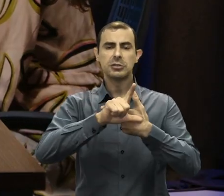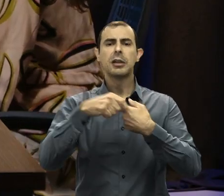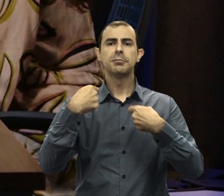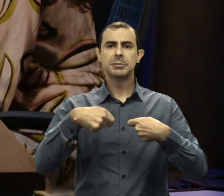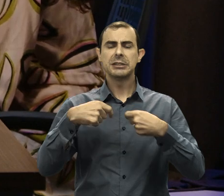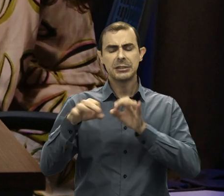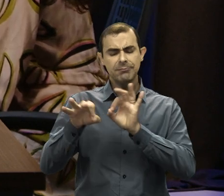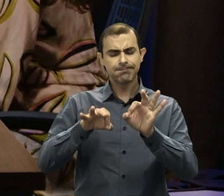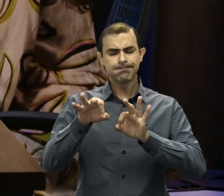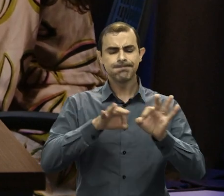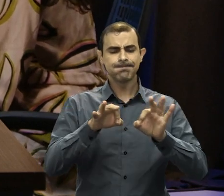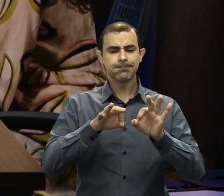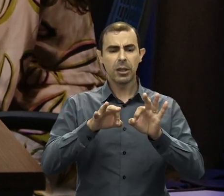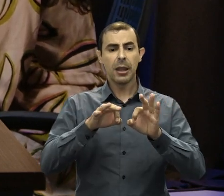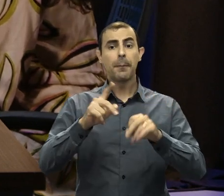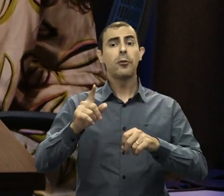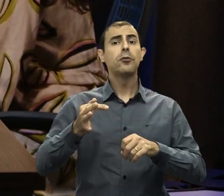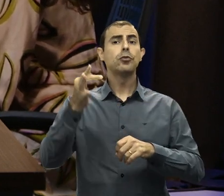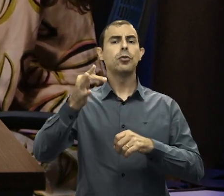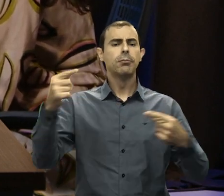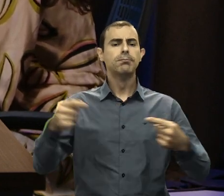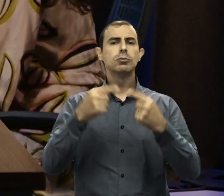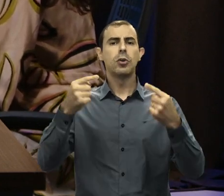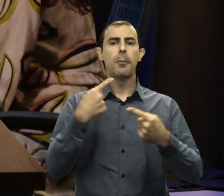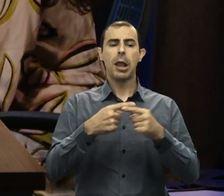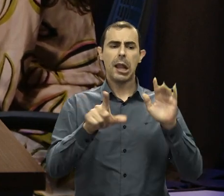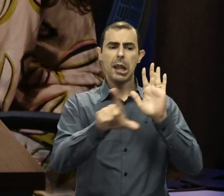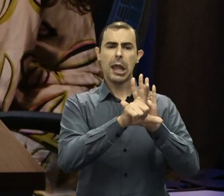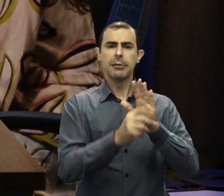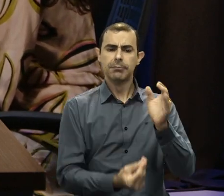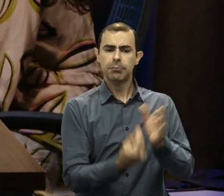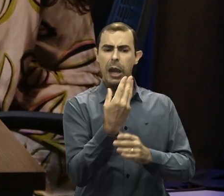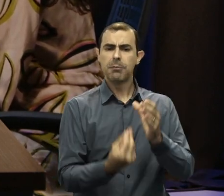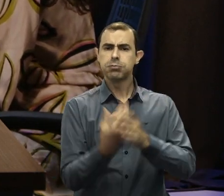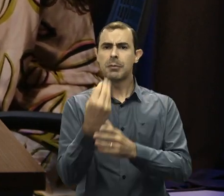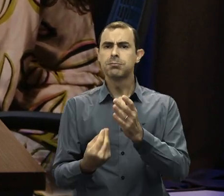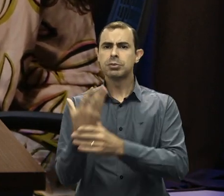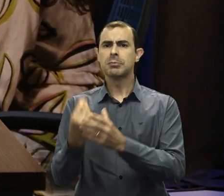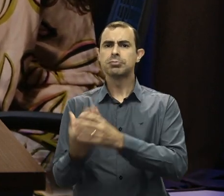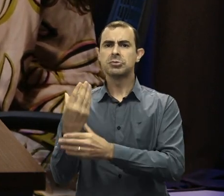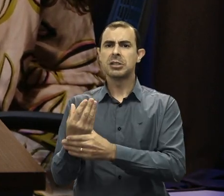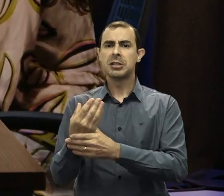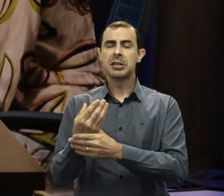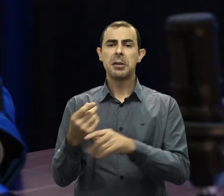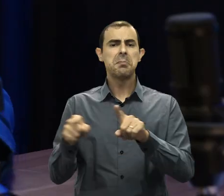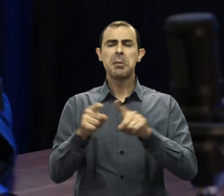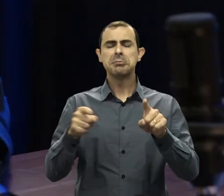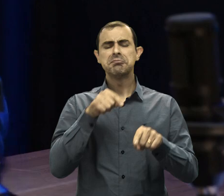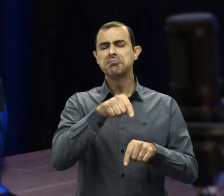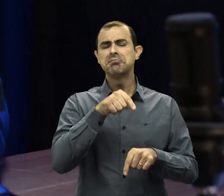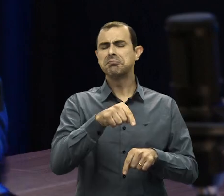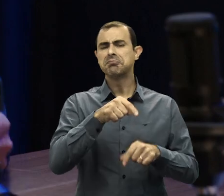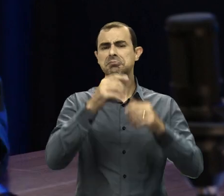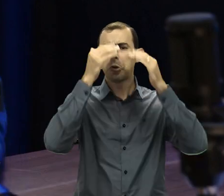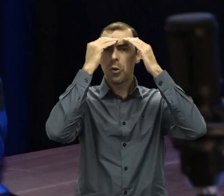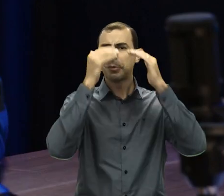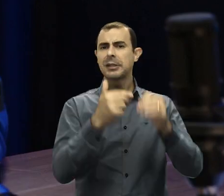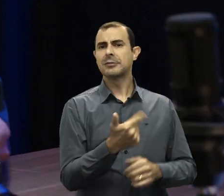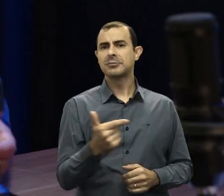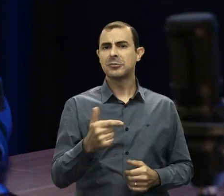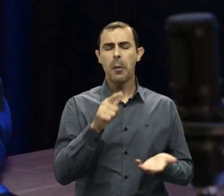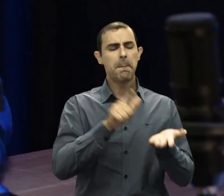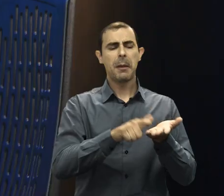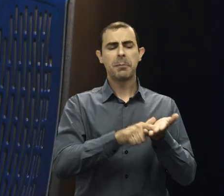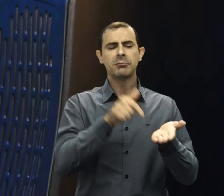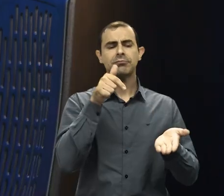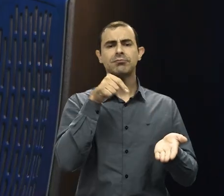pautado de uma forma com efetividade, né, porque às vezes faz muita lei que não são efetivas, lei que não sai do inócuas, papel, que não